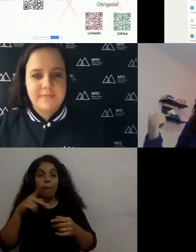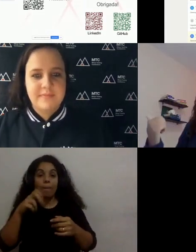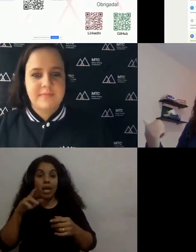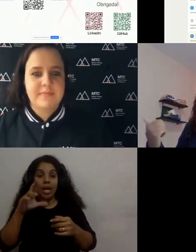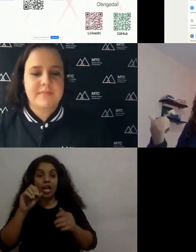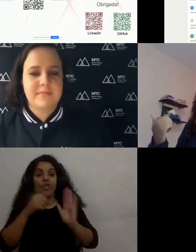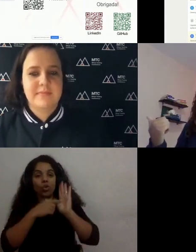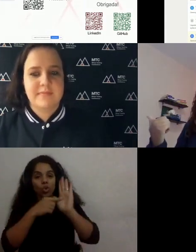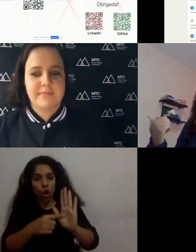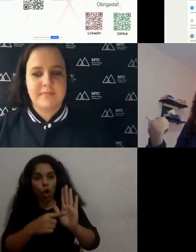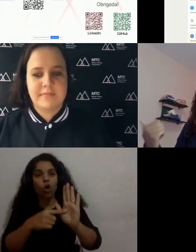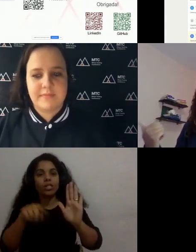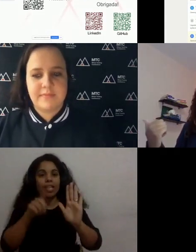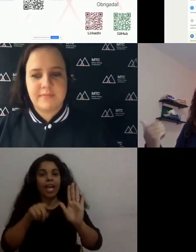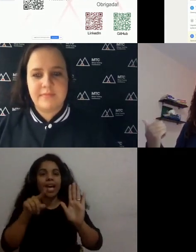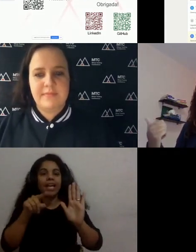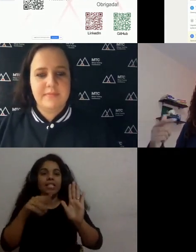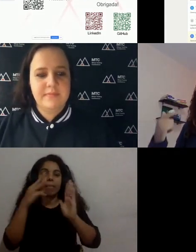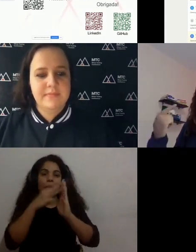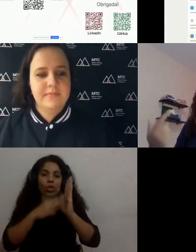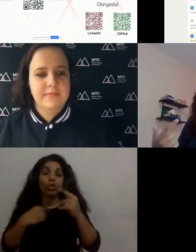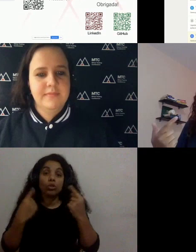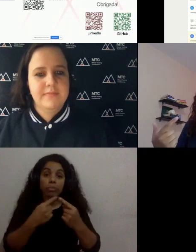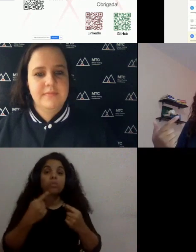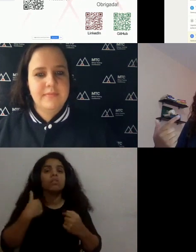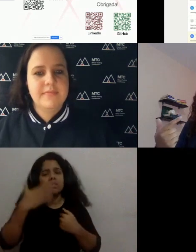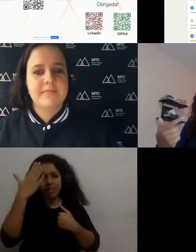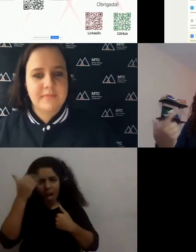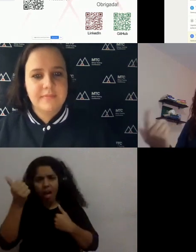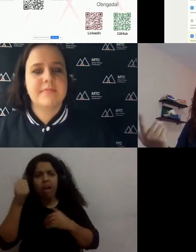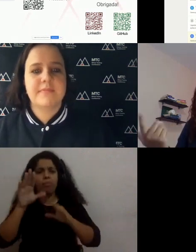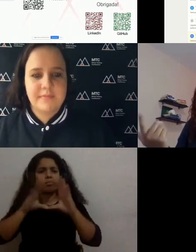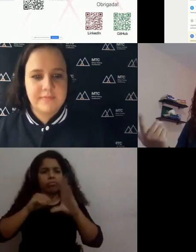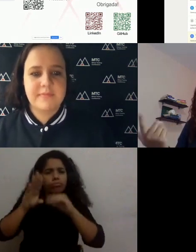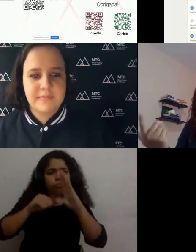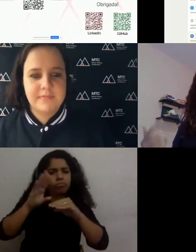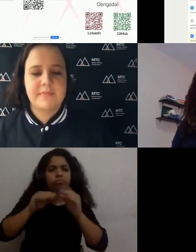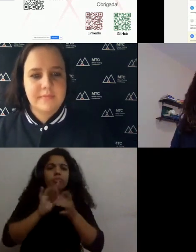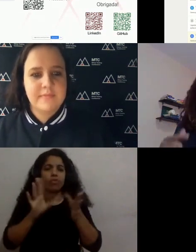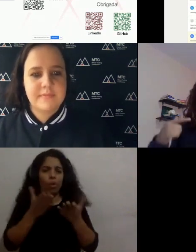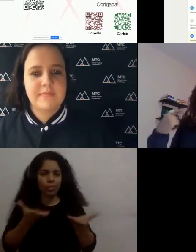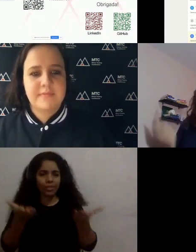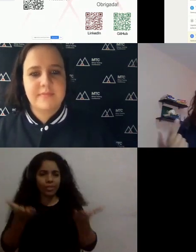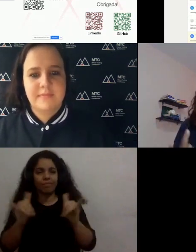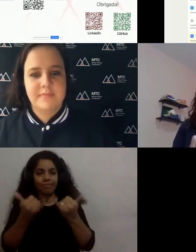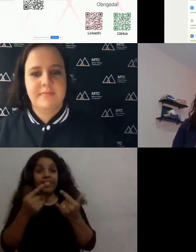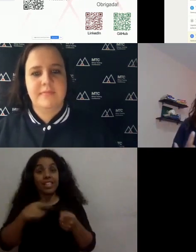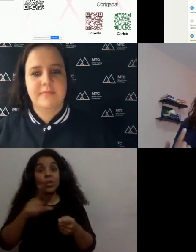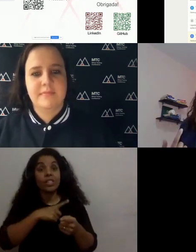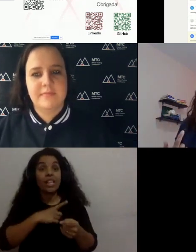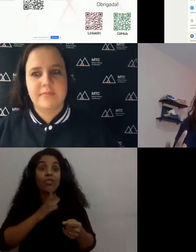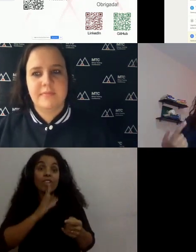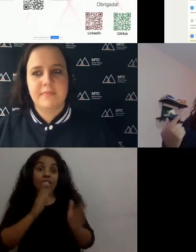trouxe essa metodologia para a gente, ele sabe mexer, vamos dar uma chance. Então, quando você tem esse